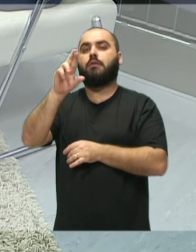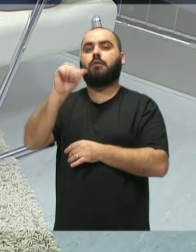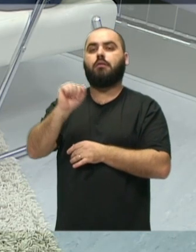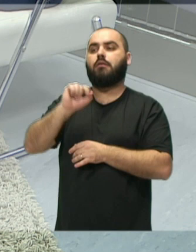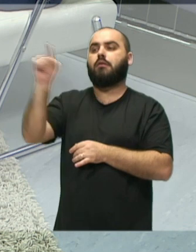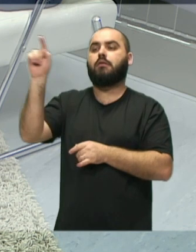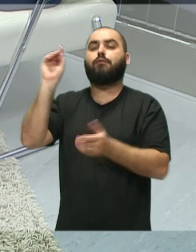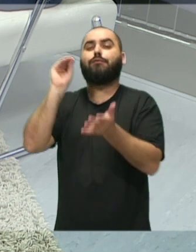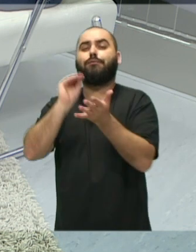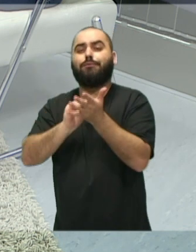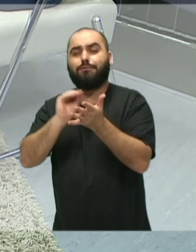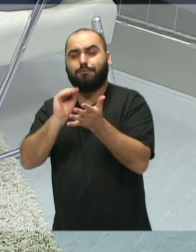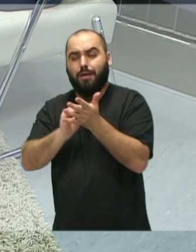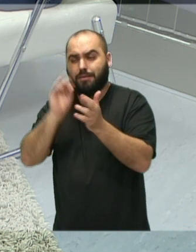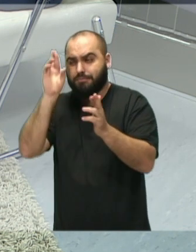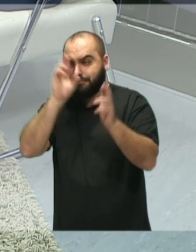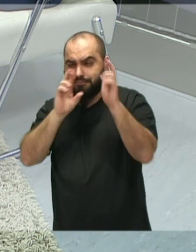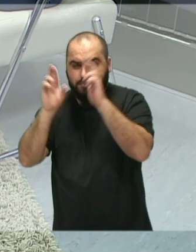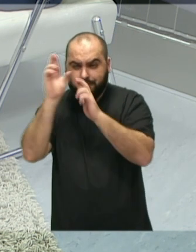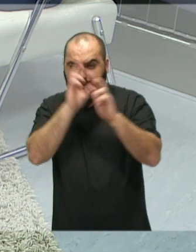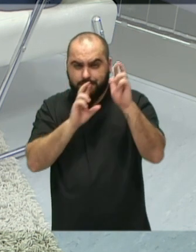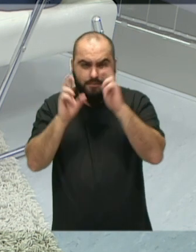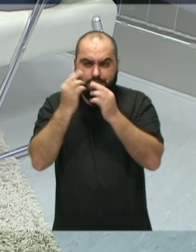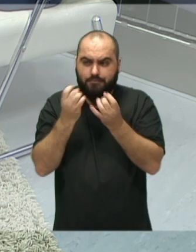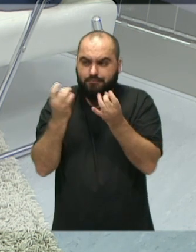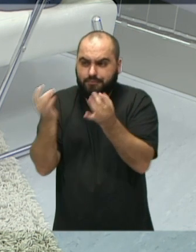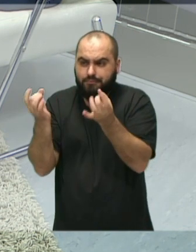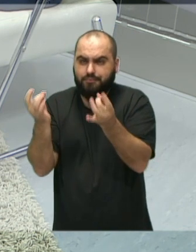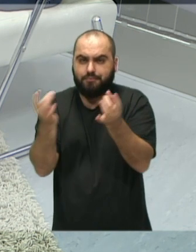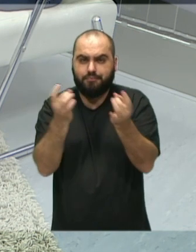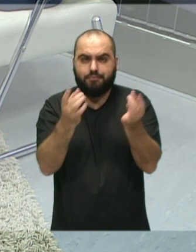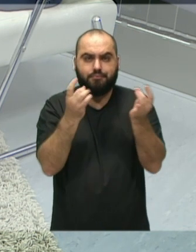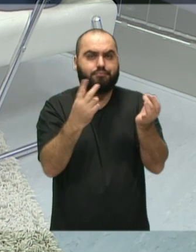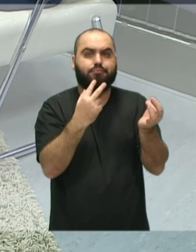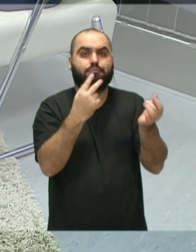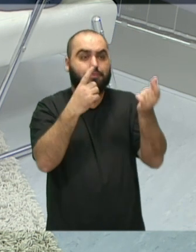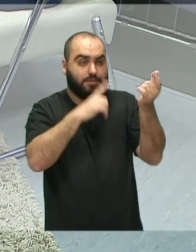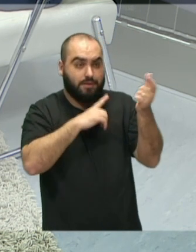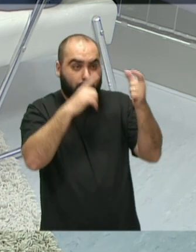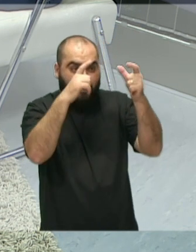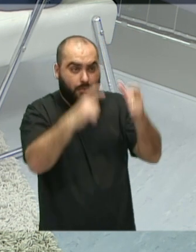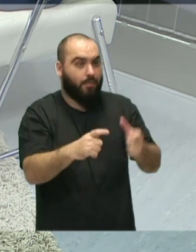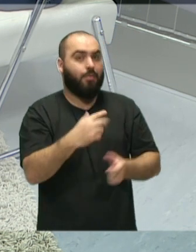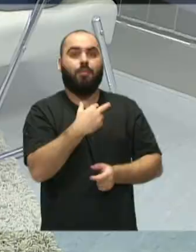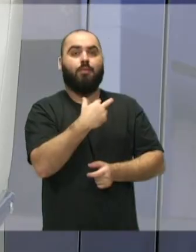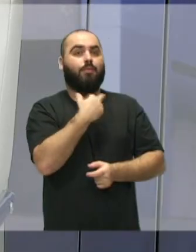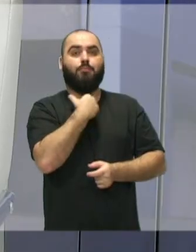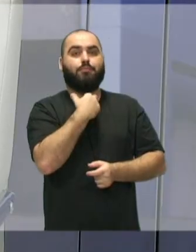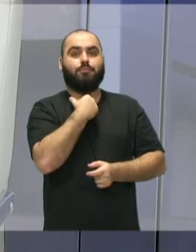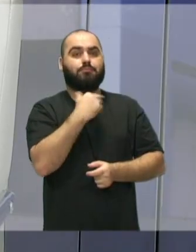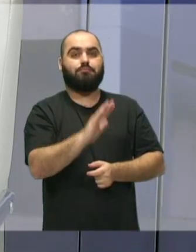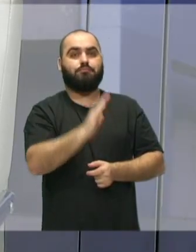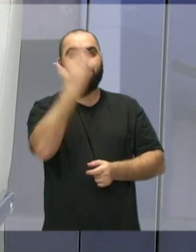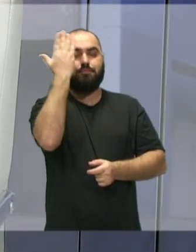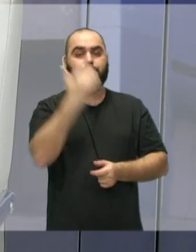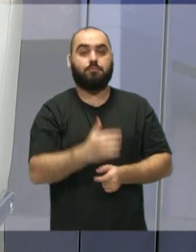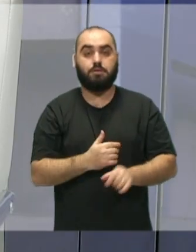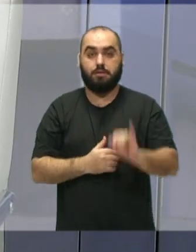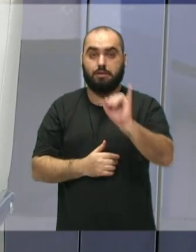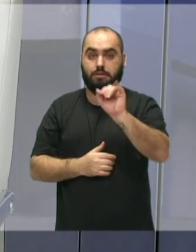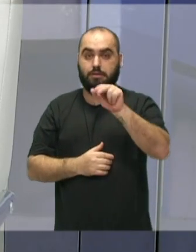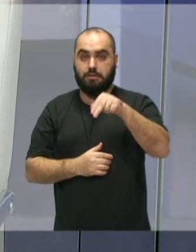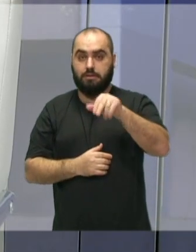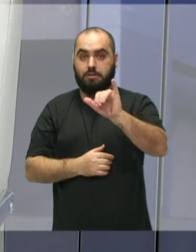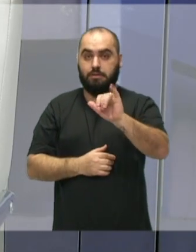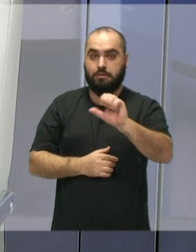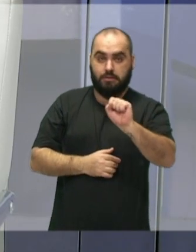fiscalização desses alvarás que estão sendo emitidos para lugares que não podem acontecer. O INES, para